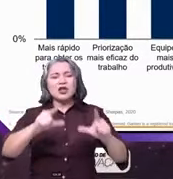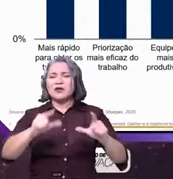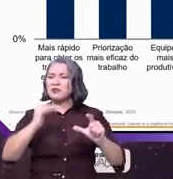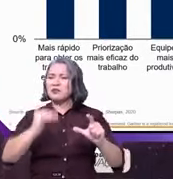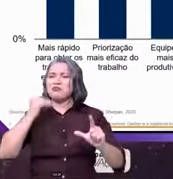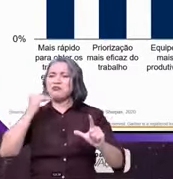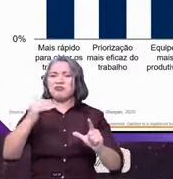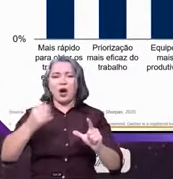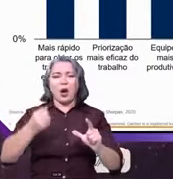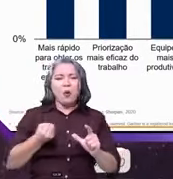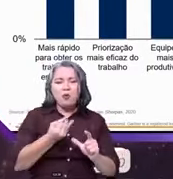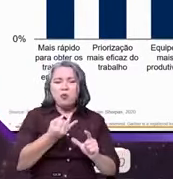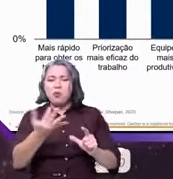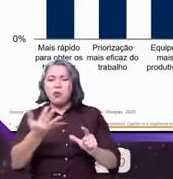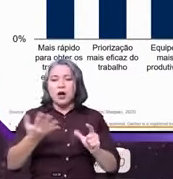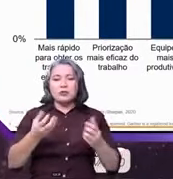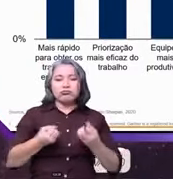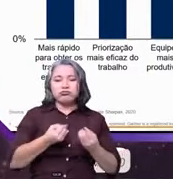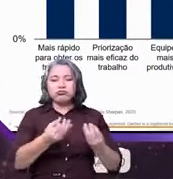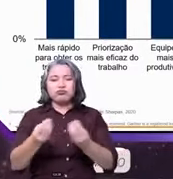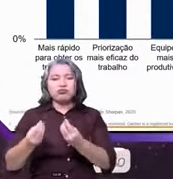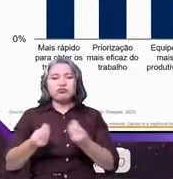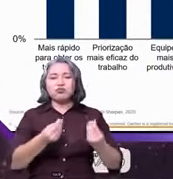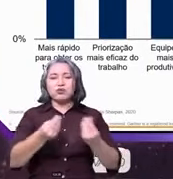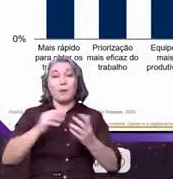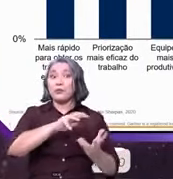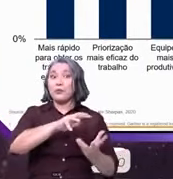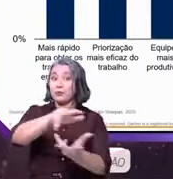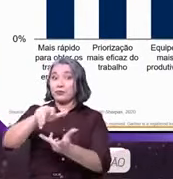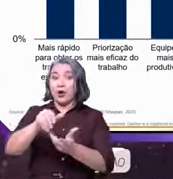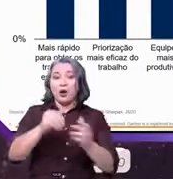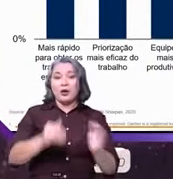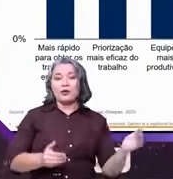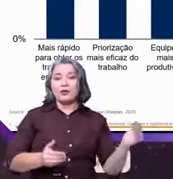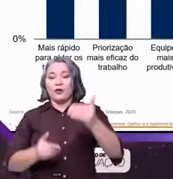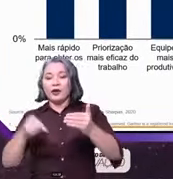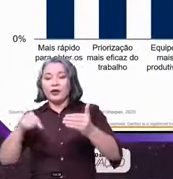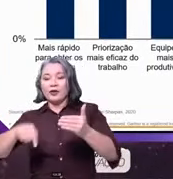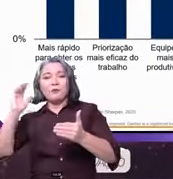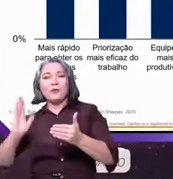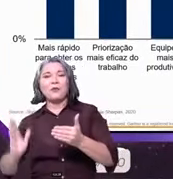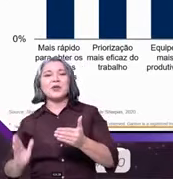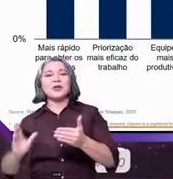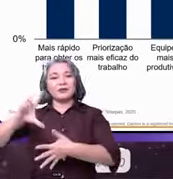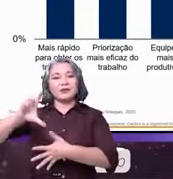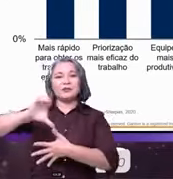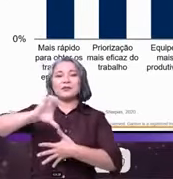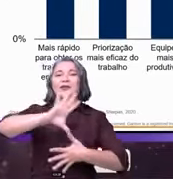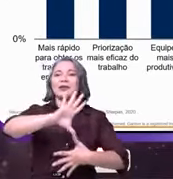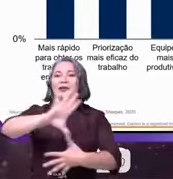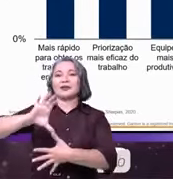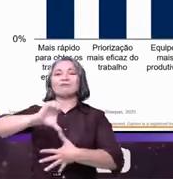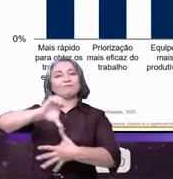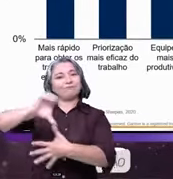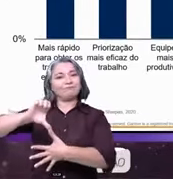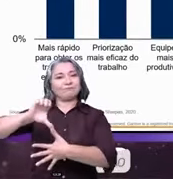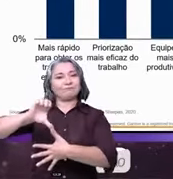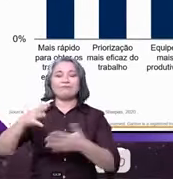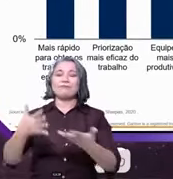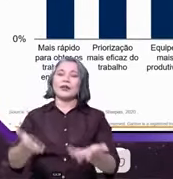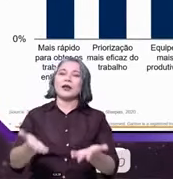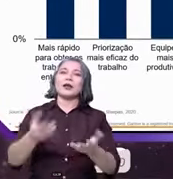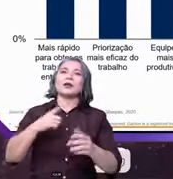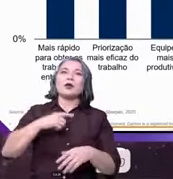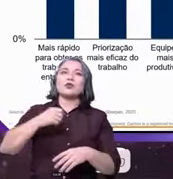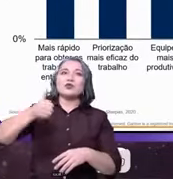qualidade de software, que é CMMI, mundial no Brasil e na América Latina, CMMI 5. Isso há